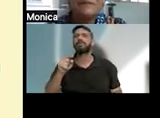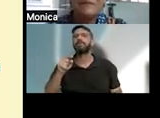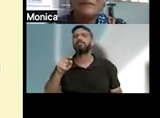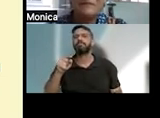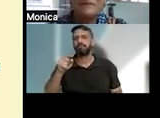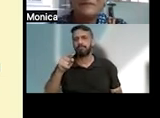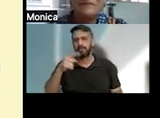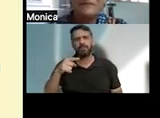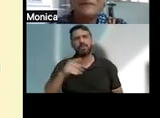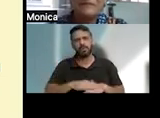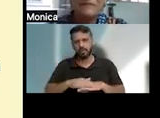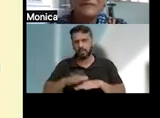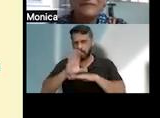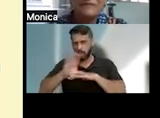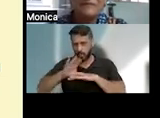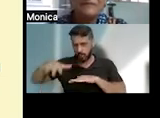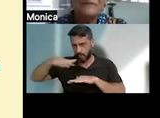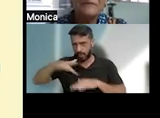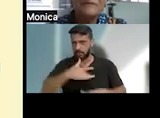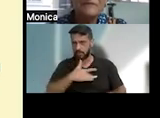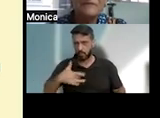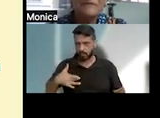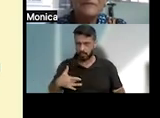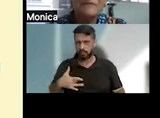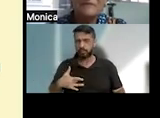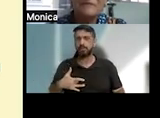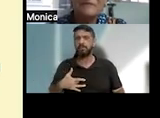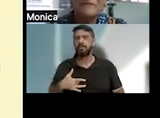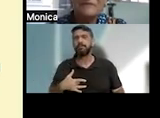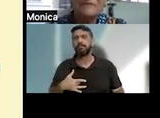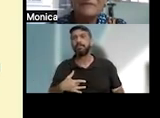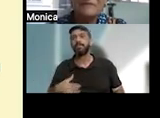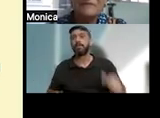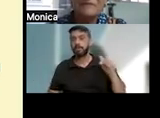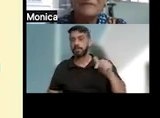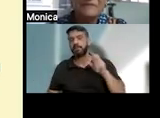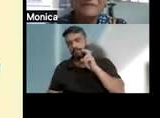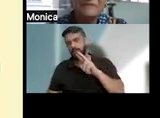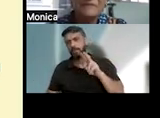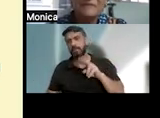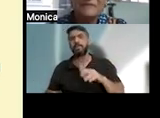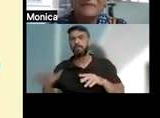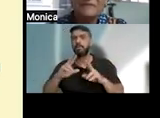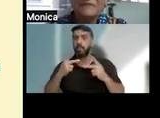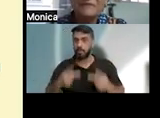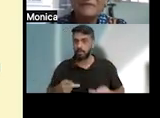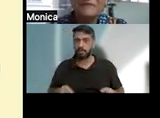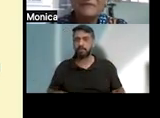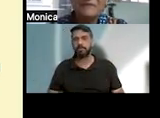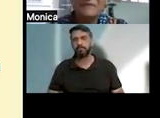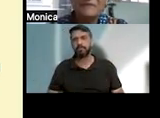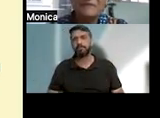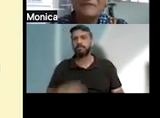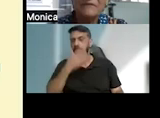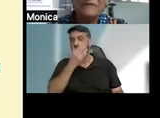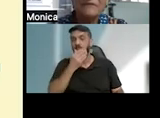não só para os cursos da área da saúde, assim, mas Uhum. aqui, como a gente viu, até a parte de humanas mesmo, a parte de administração,